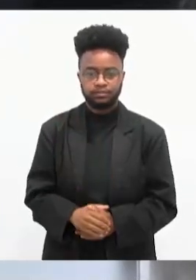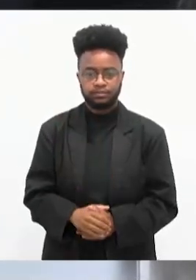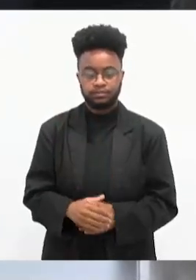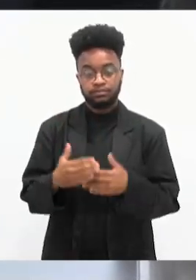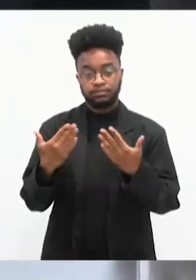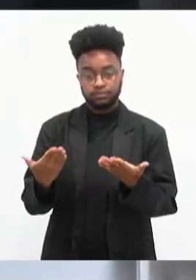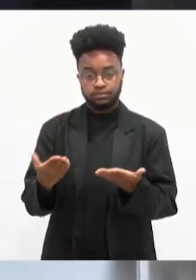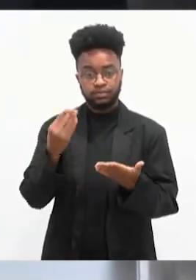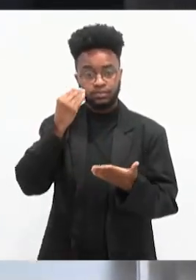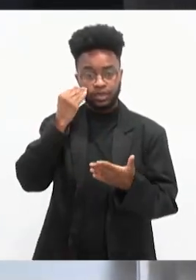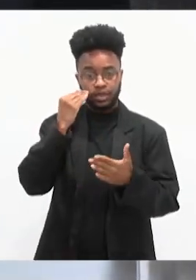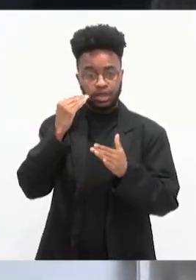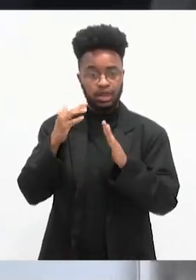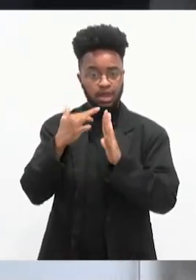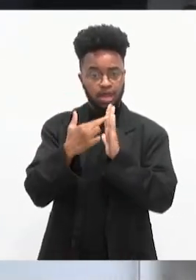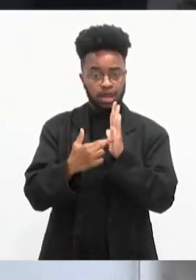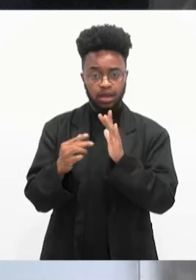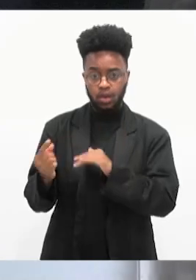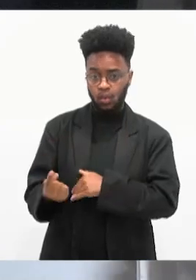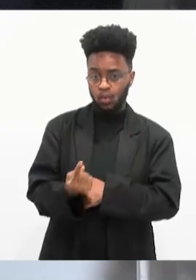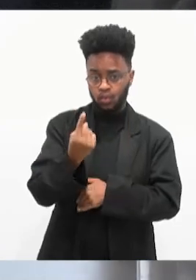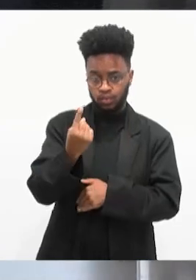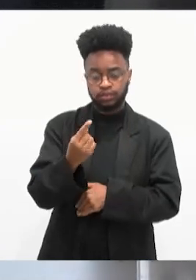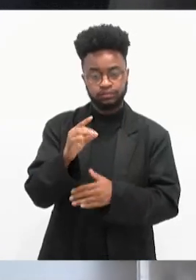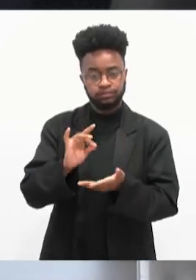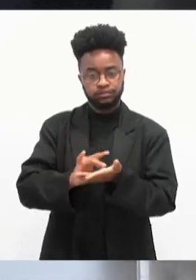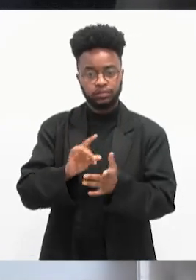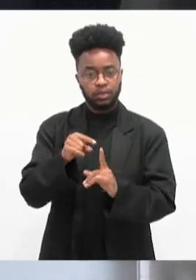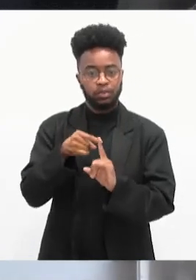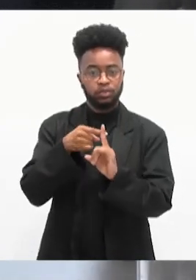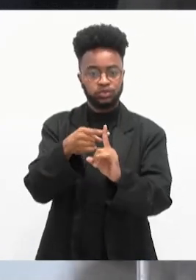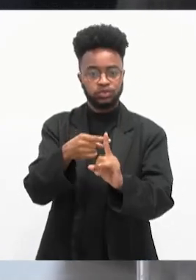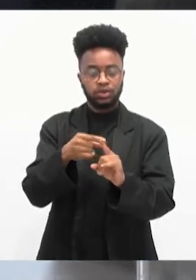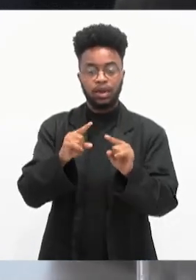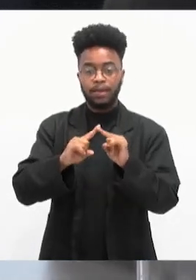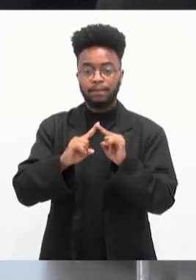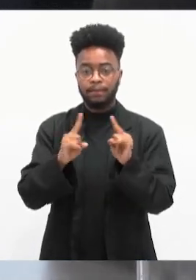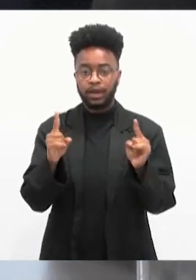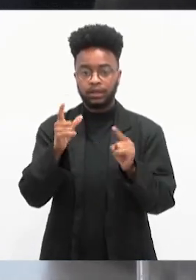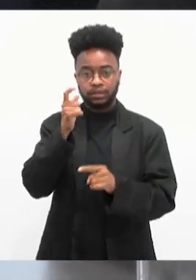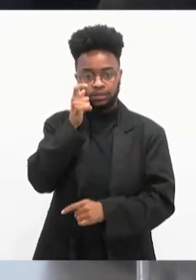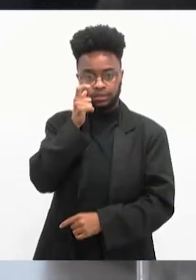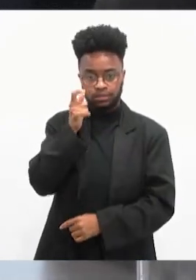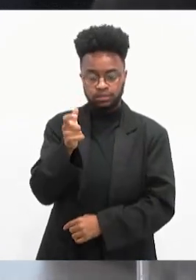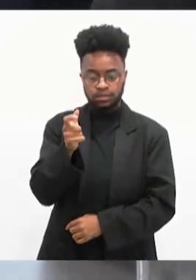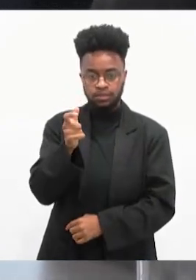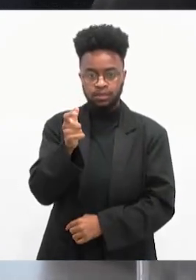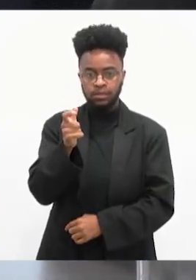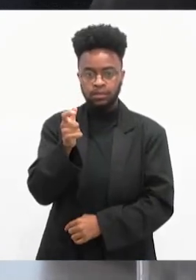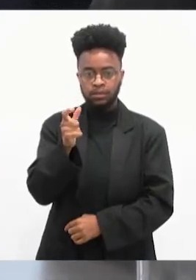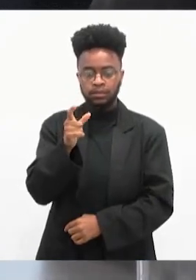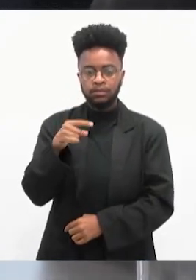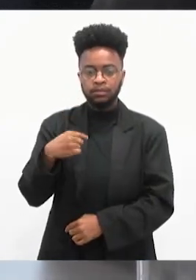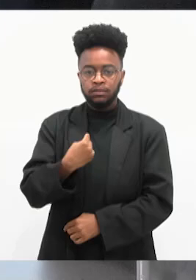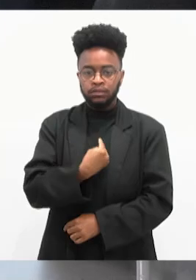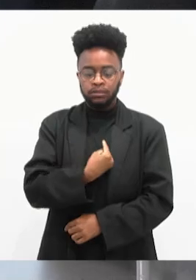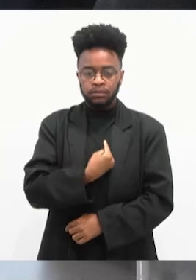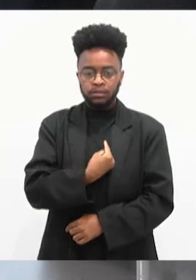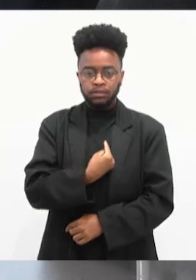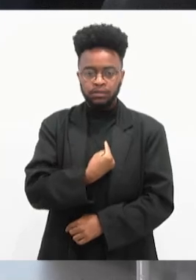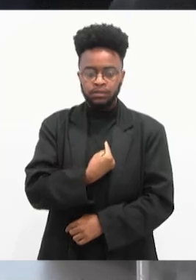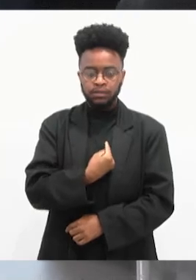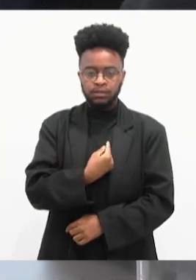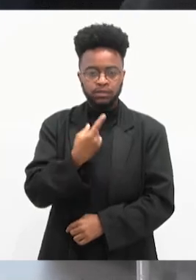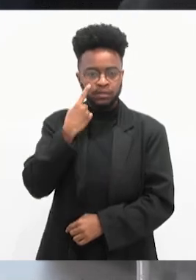Então, unificar uma regra é extremamente positivo. Mas seria interessante que a gente levantasse